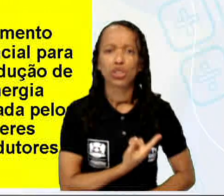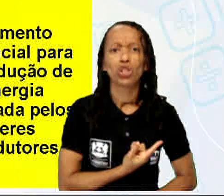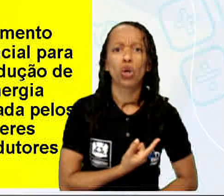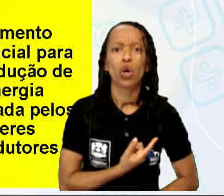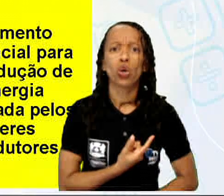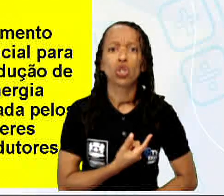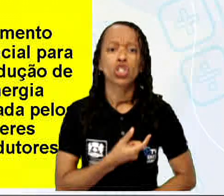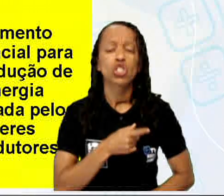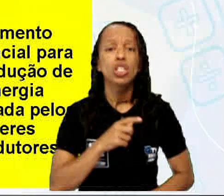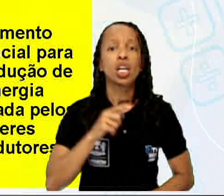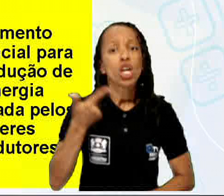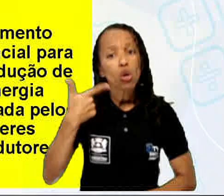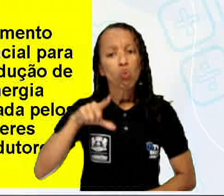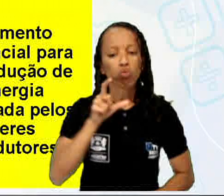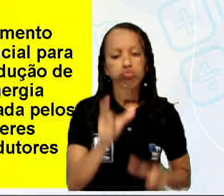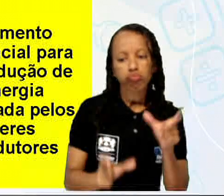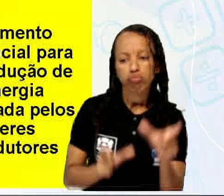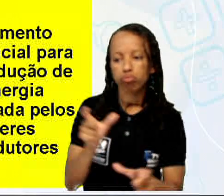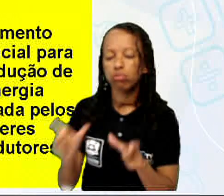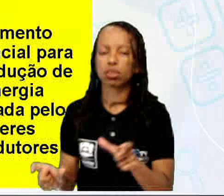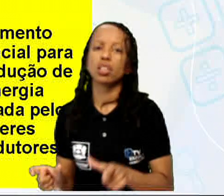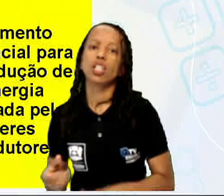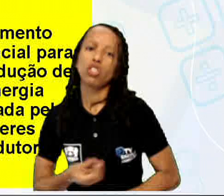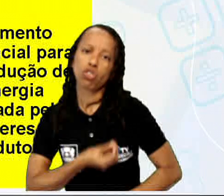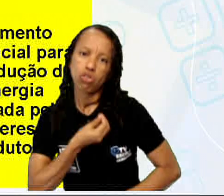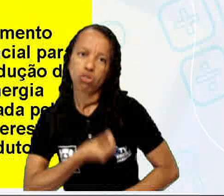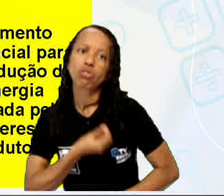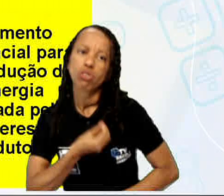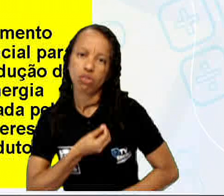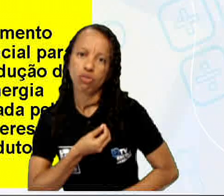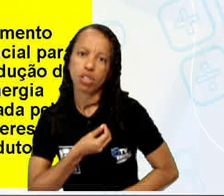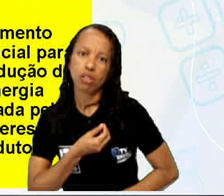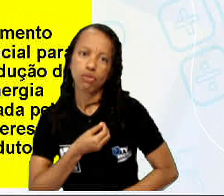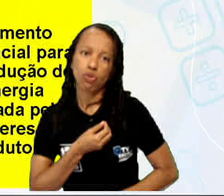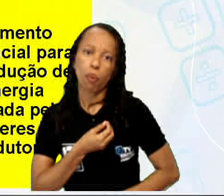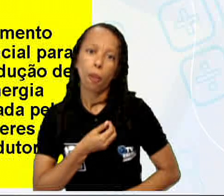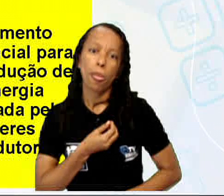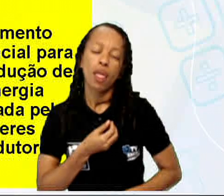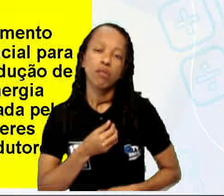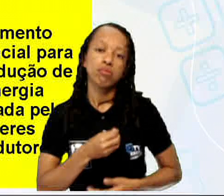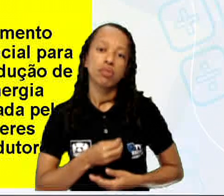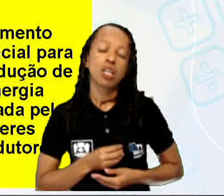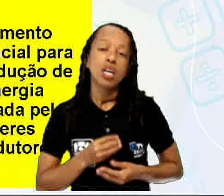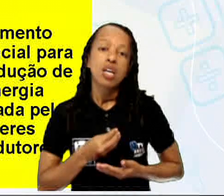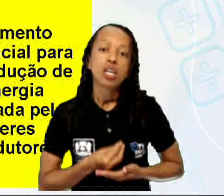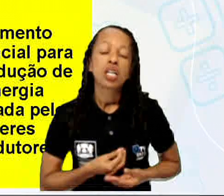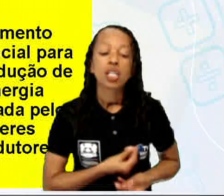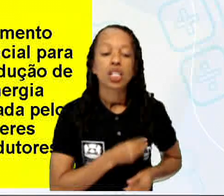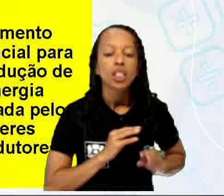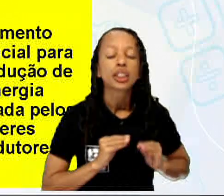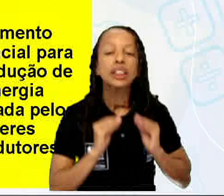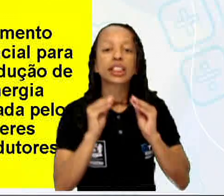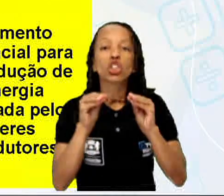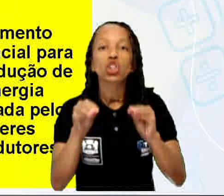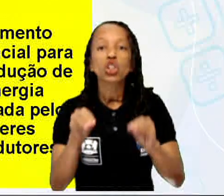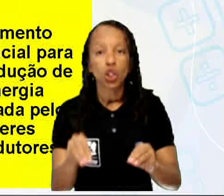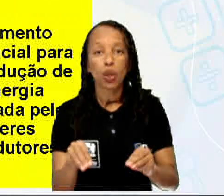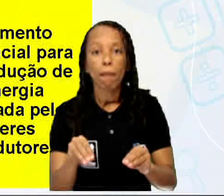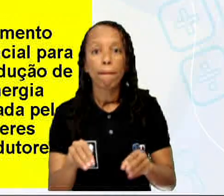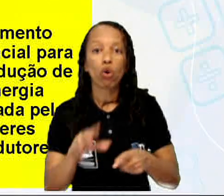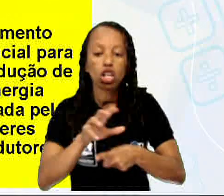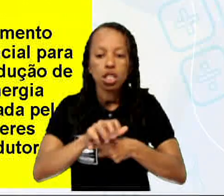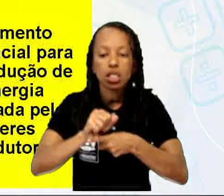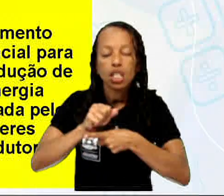ecossistema. Ele fornece tanto sais minerais para as plantas e é o lugar onde os seres vivos